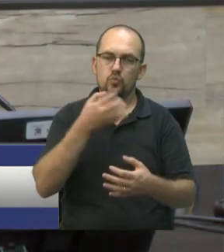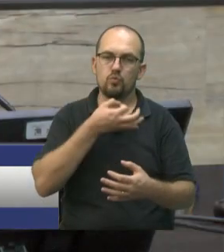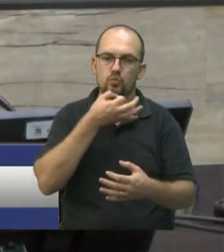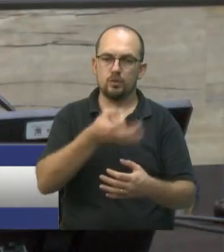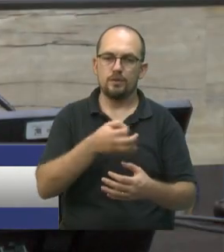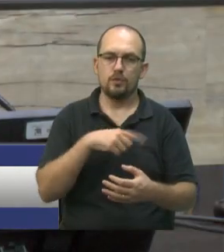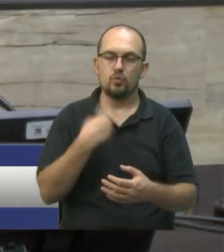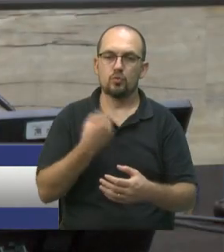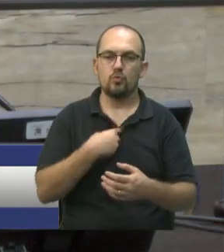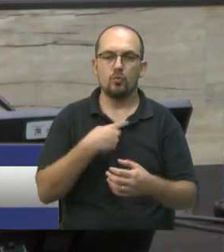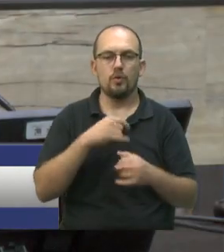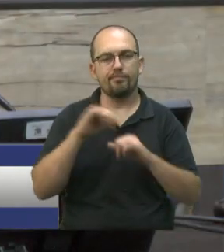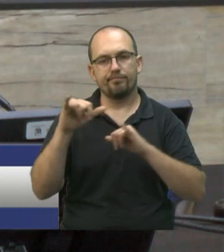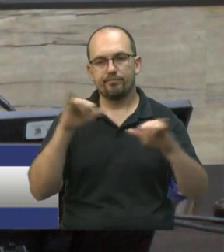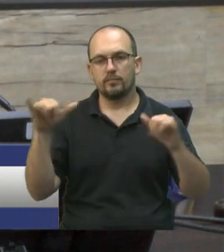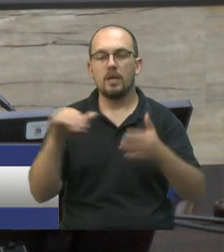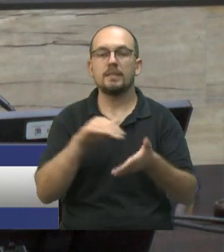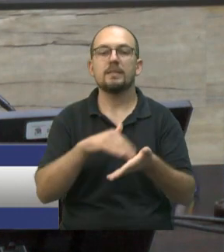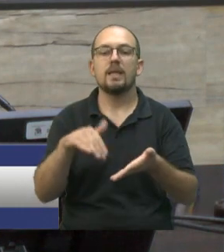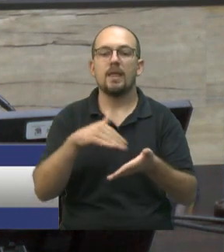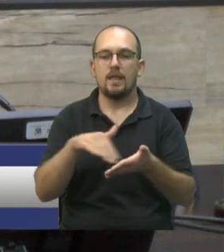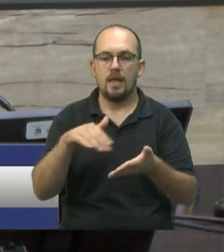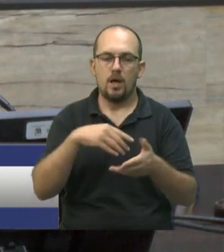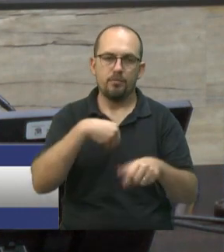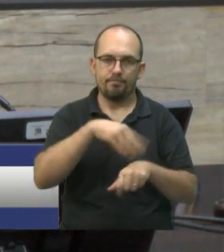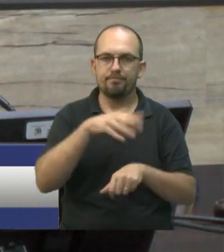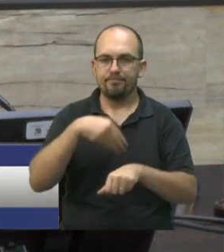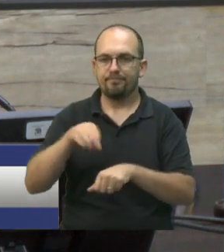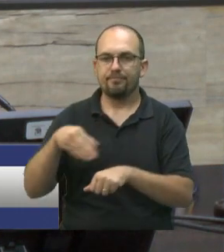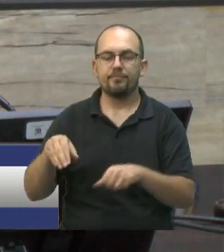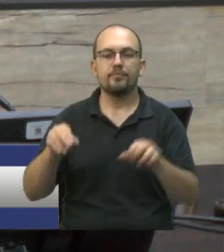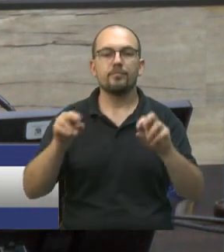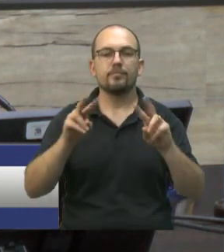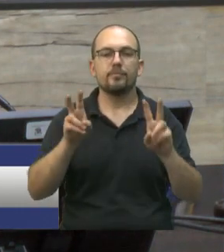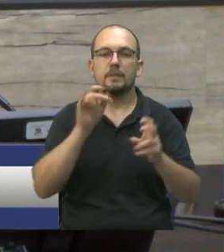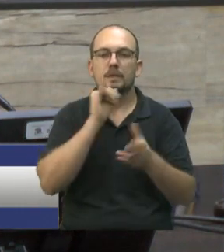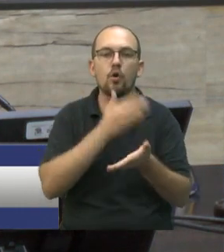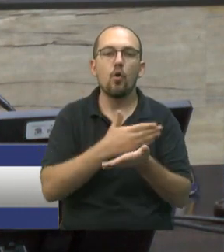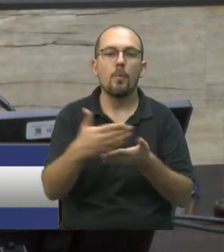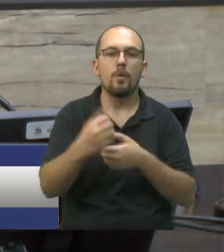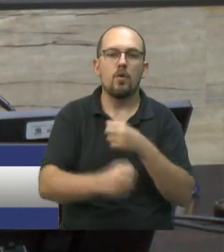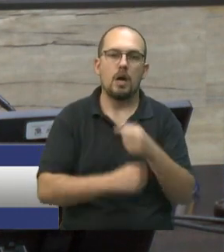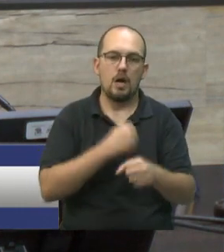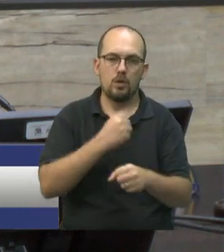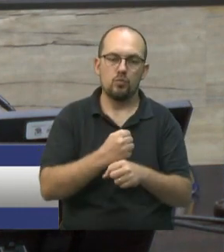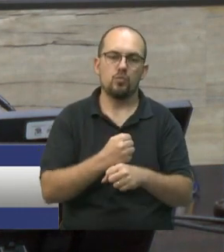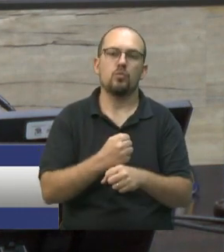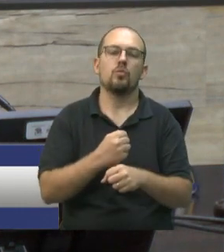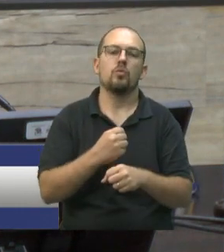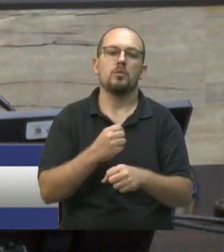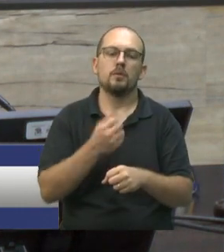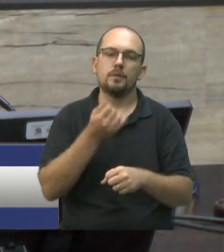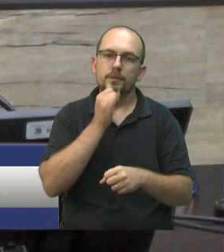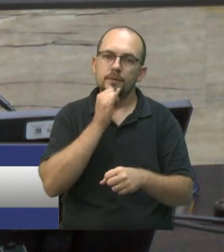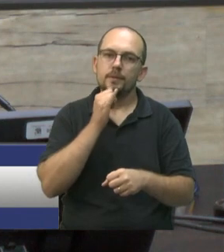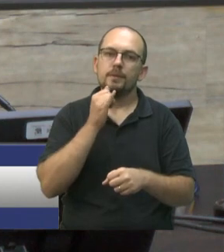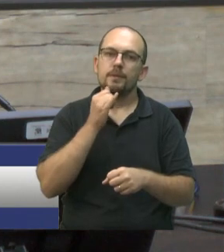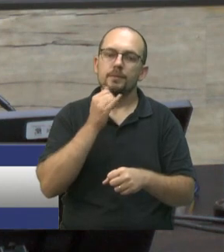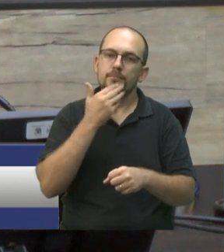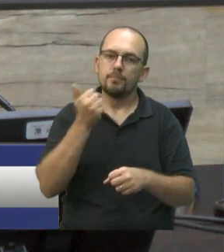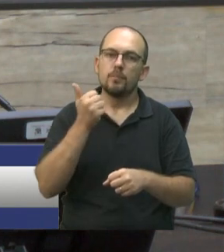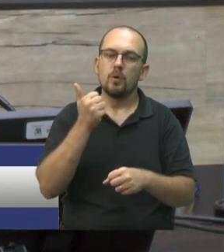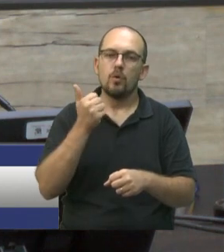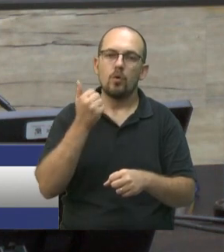colocando aos nossos colegas secretários também, é a questão no começo do ano, que venham, um a um,